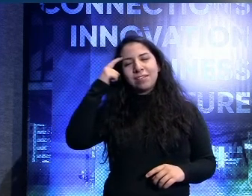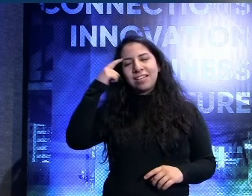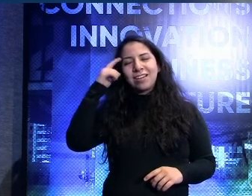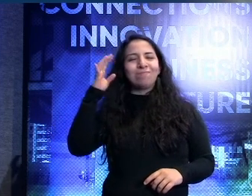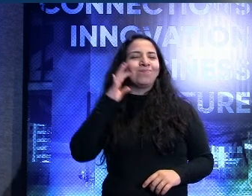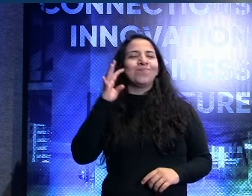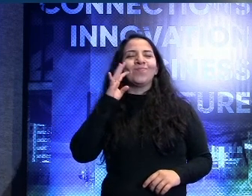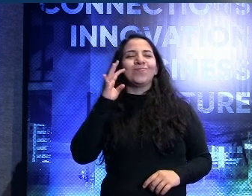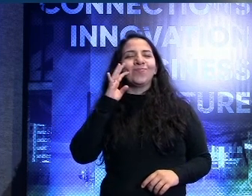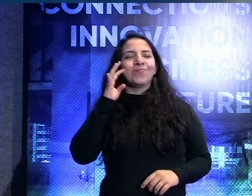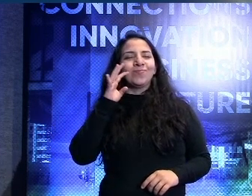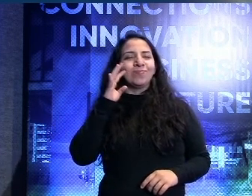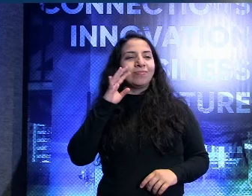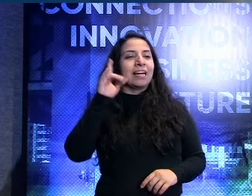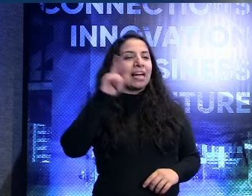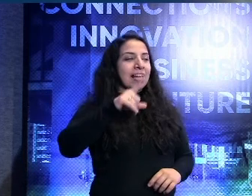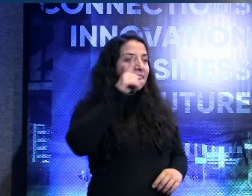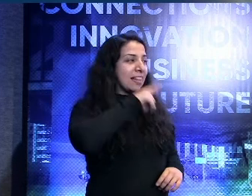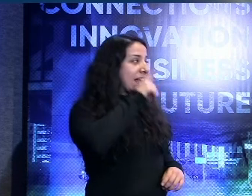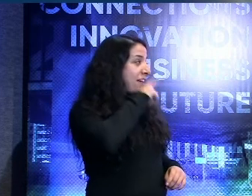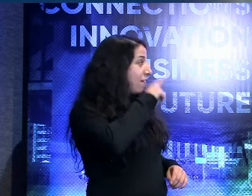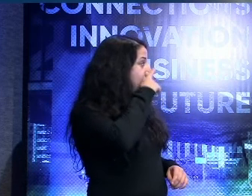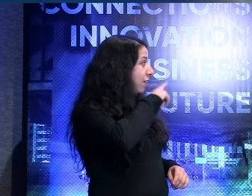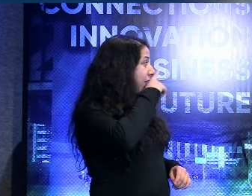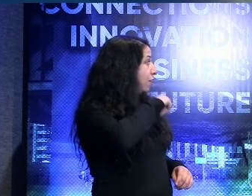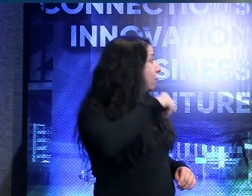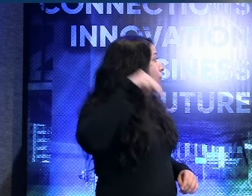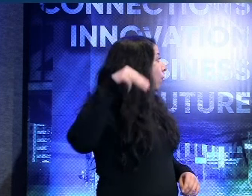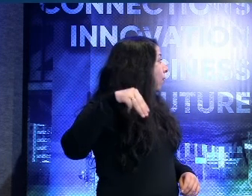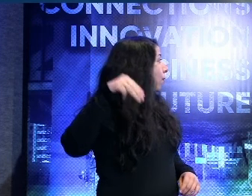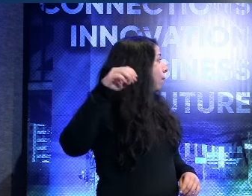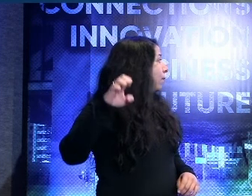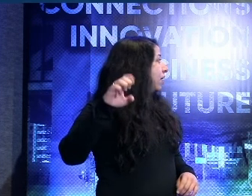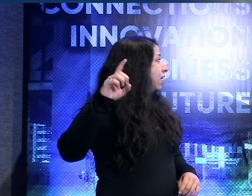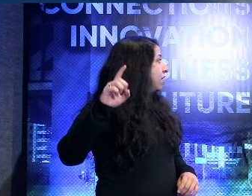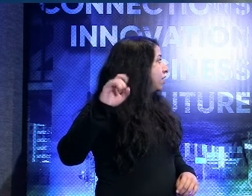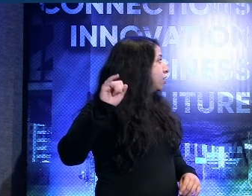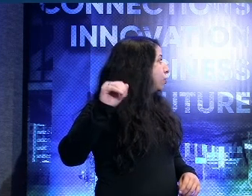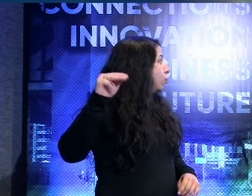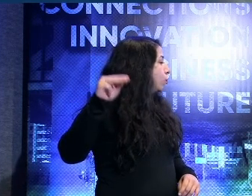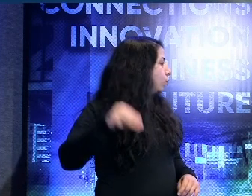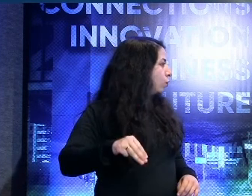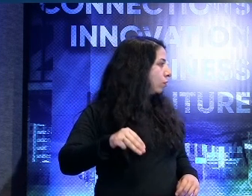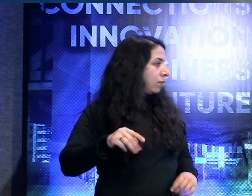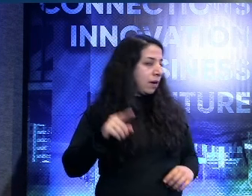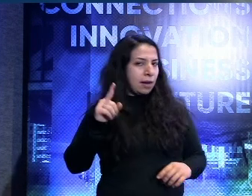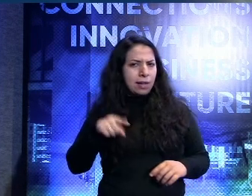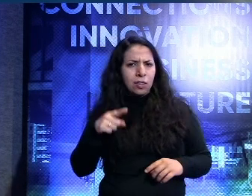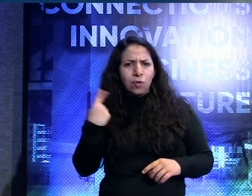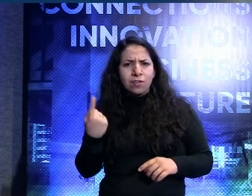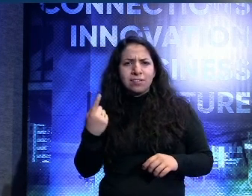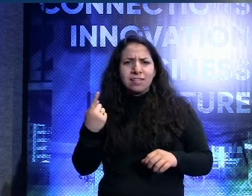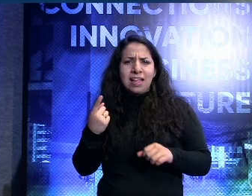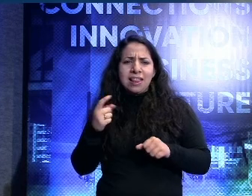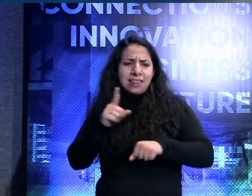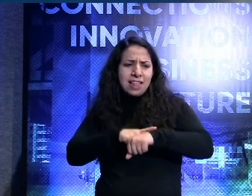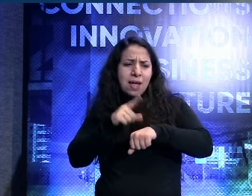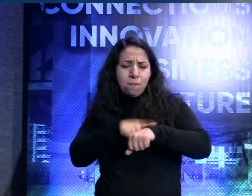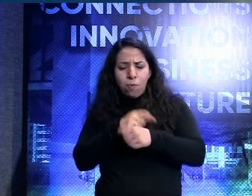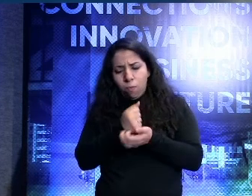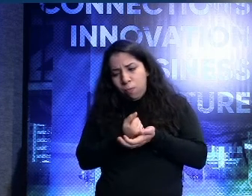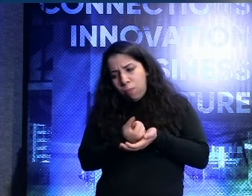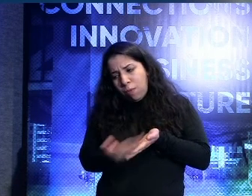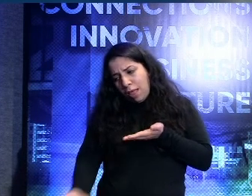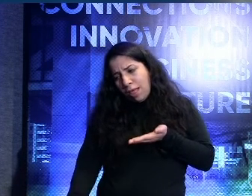efeito medium, tá? É porque a gente gasta um tempo gigantesco investindo em roadmap tecnológico, não é? a gente entra